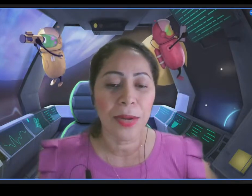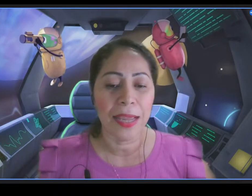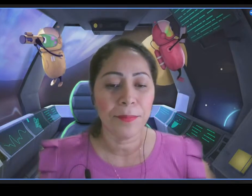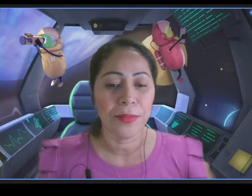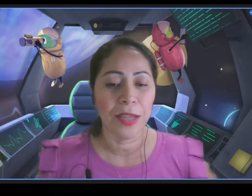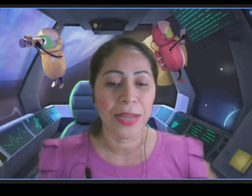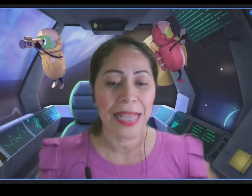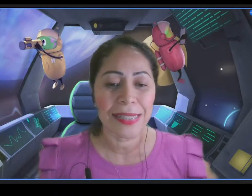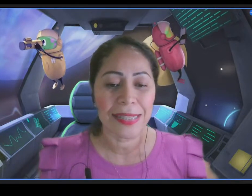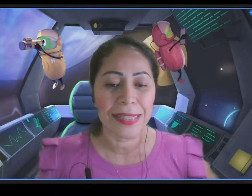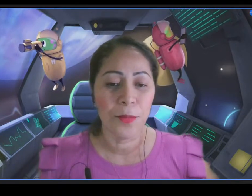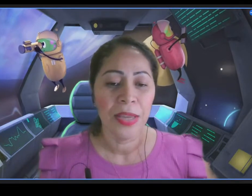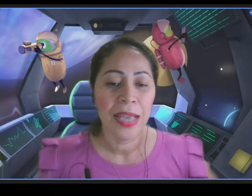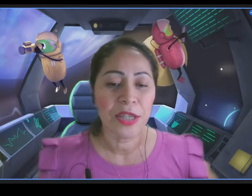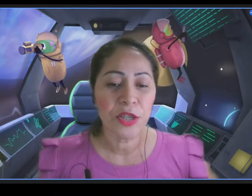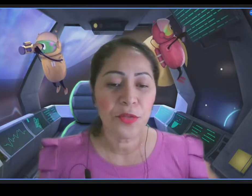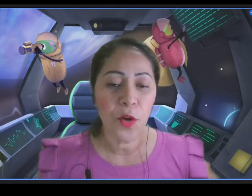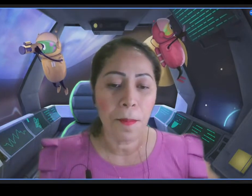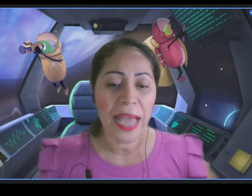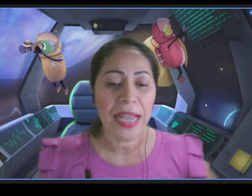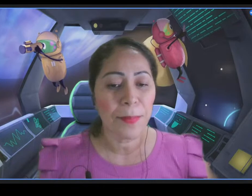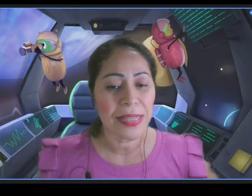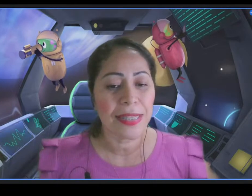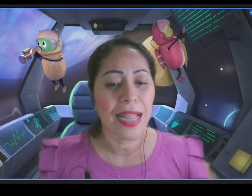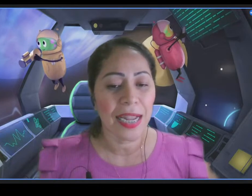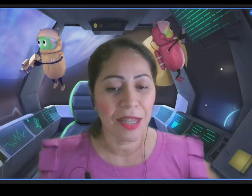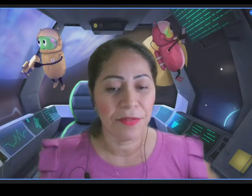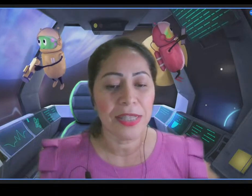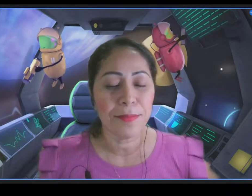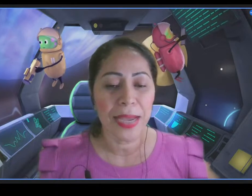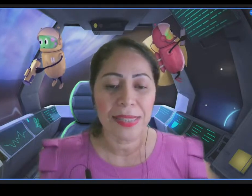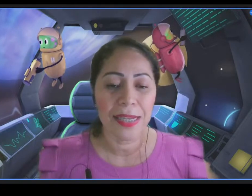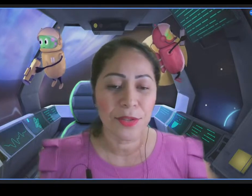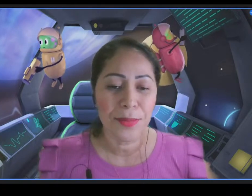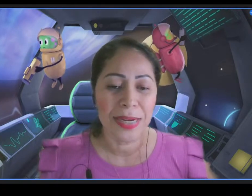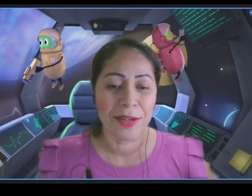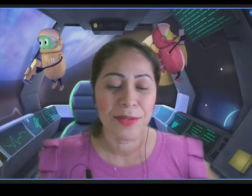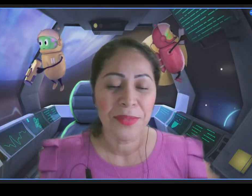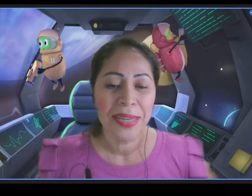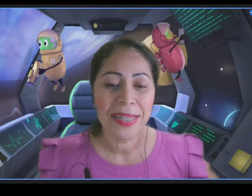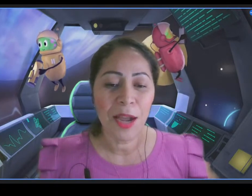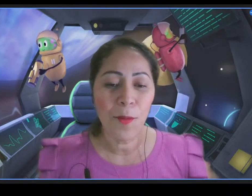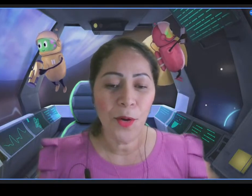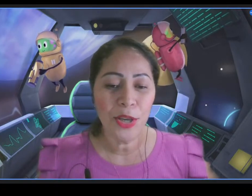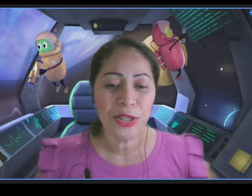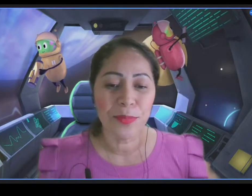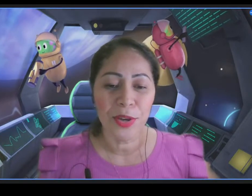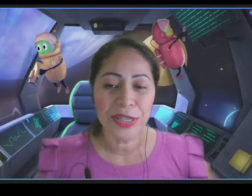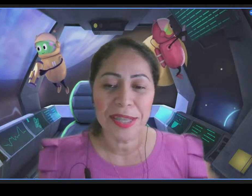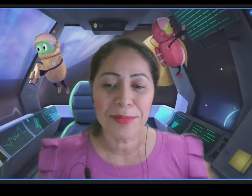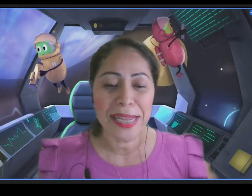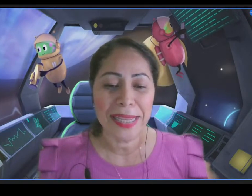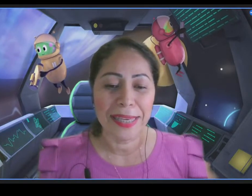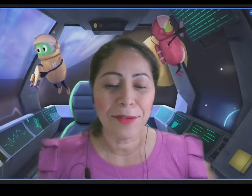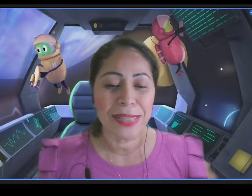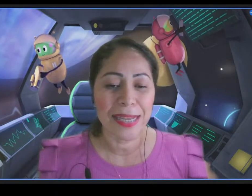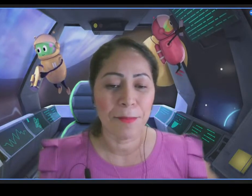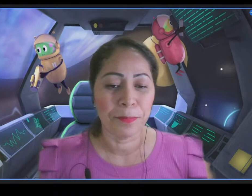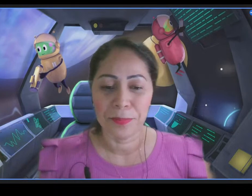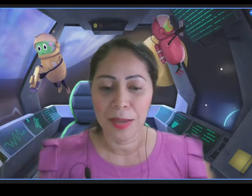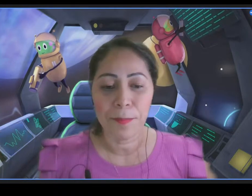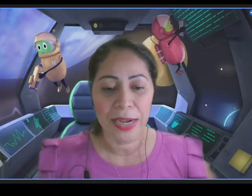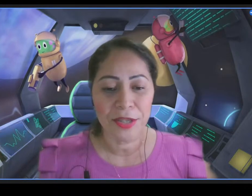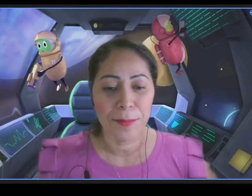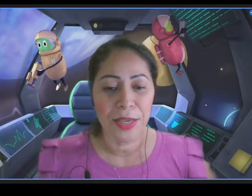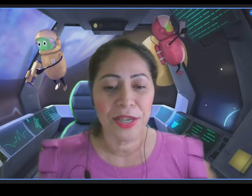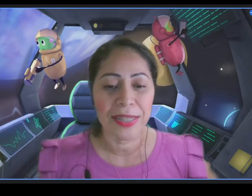missão, né, da educação, a gente formar e capacitar cada vez mais seres humanos. Então, hoje, nós estamos aqui com essa,